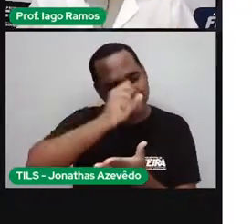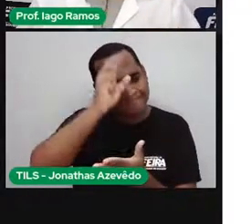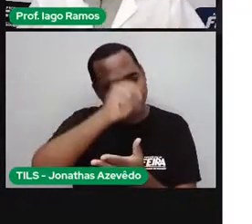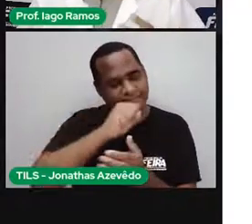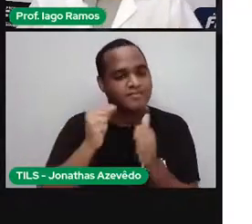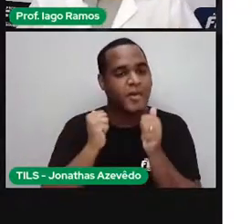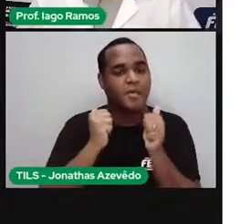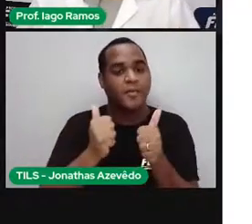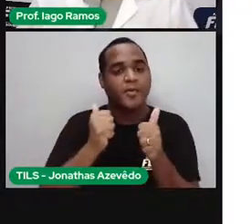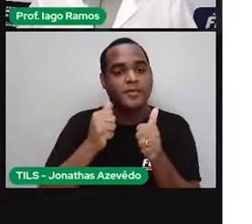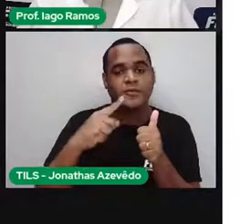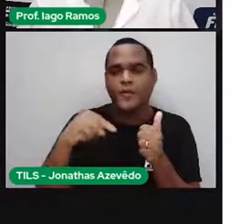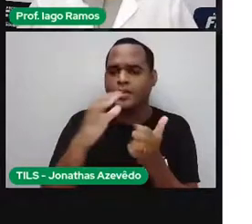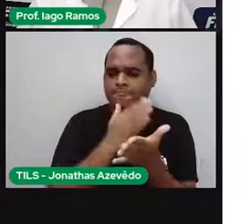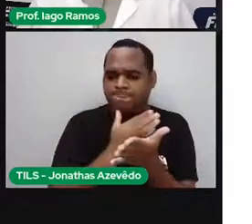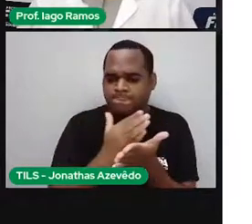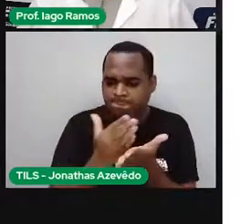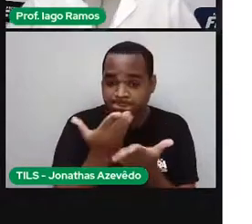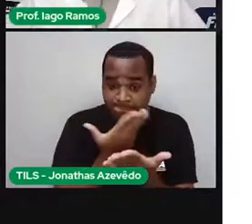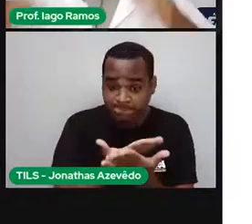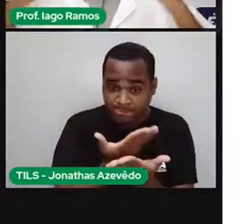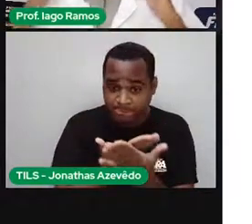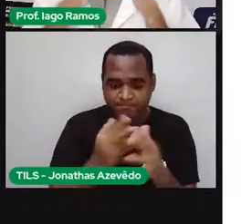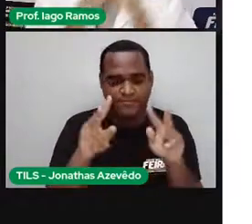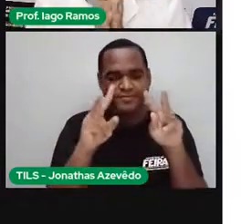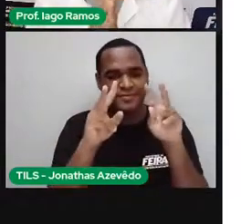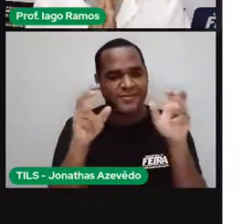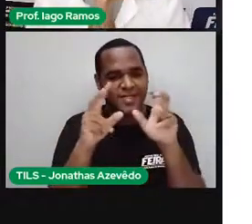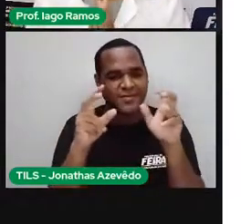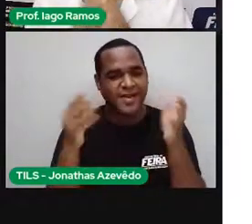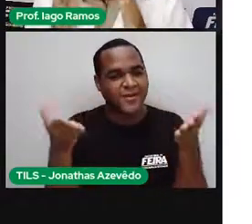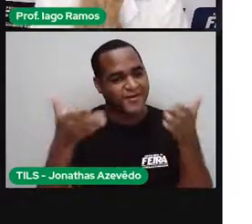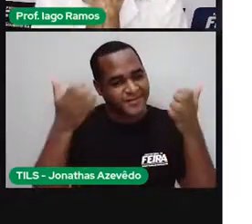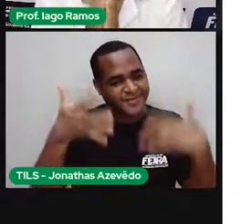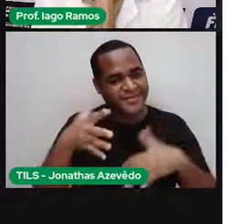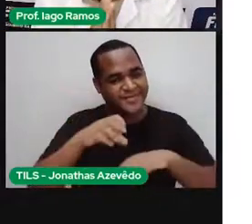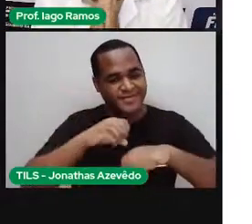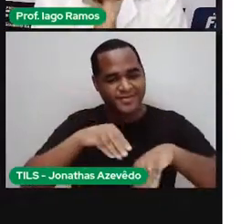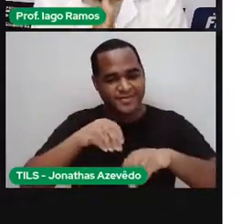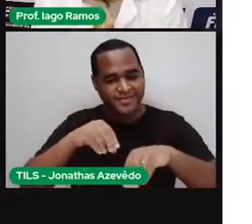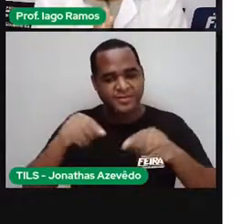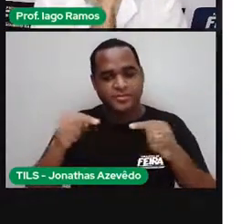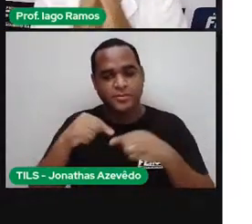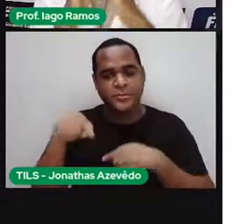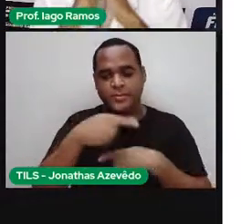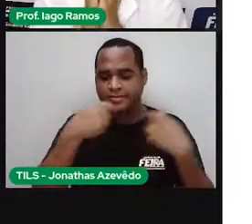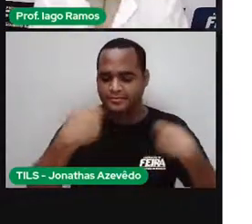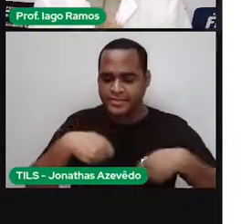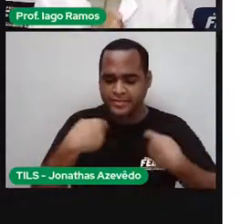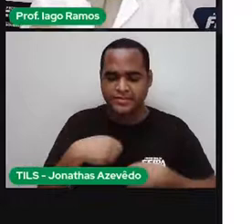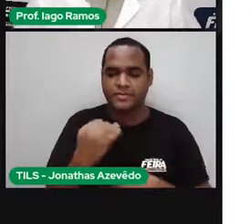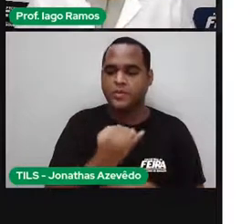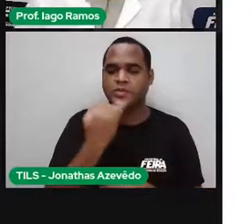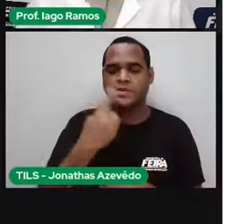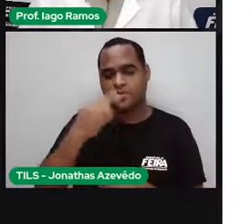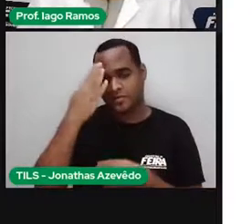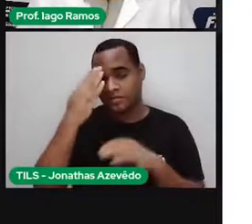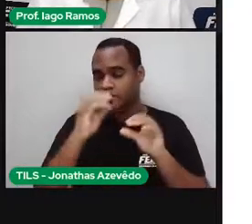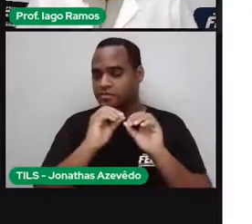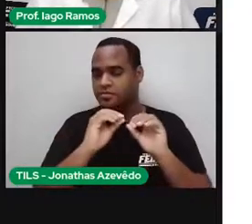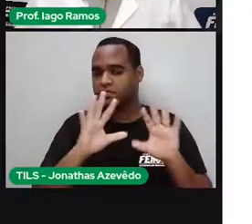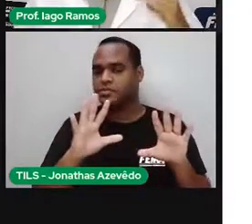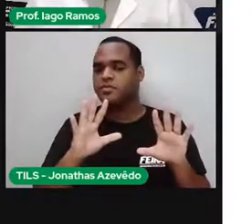quando a gente começa a estudar aqui o assunto da aula a gente não perder de vista aquilo que a gente precisa entender